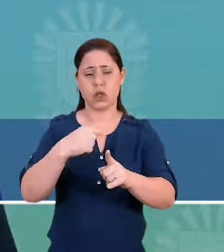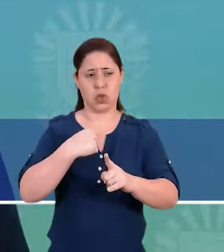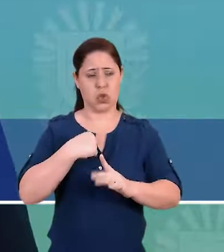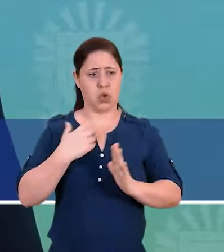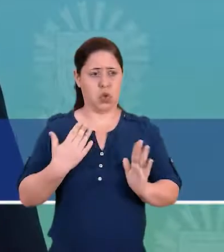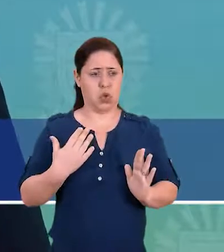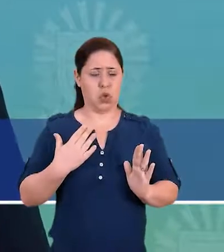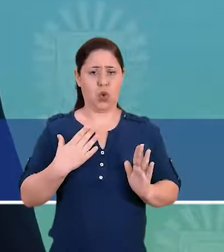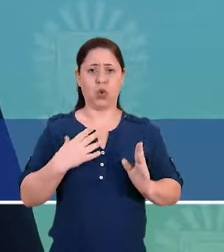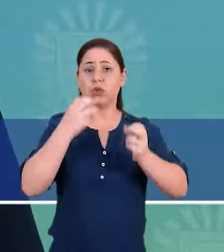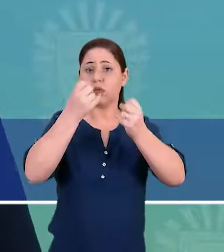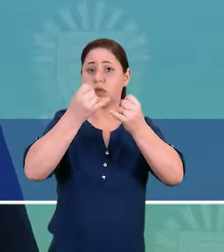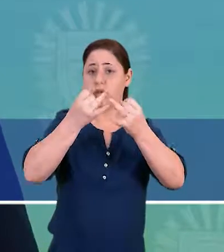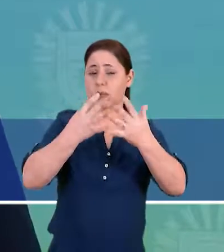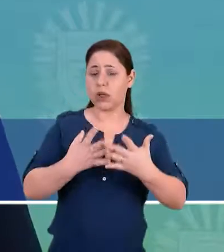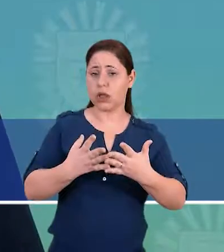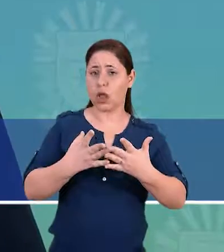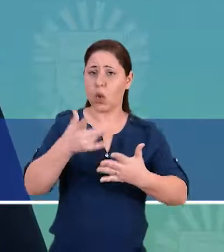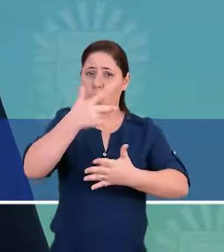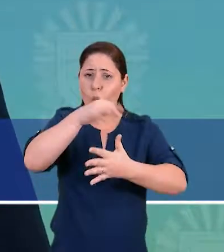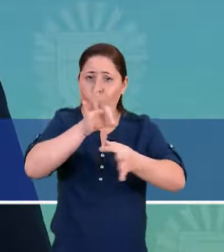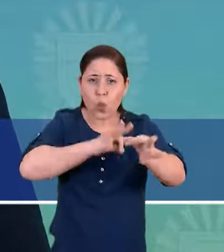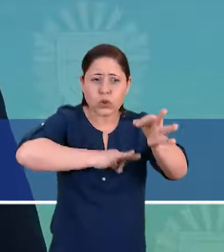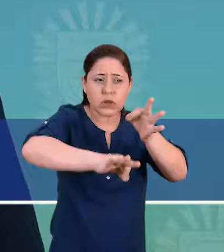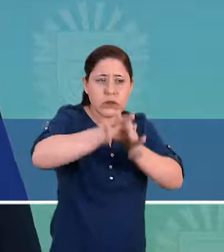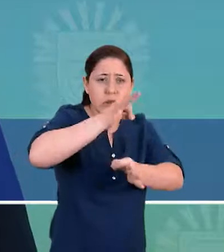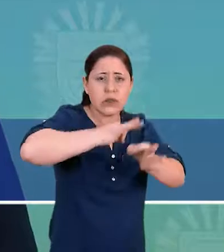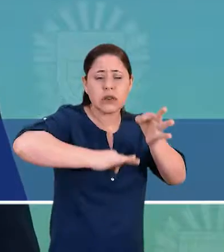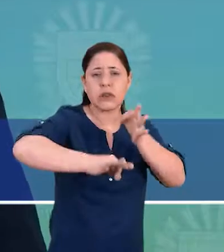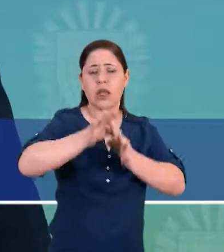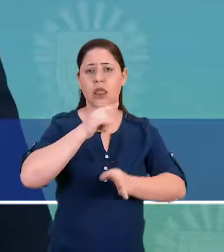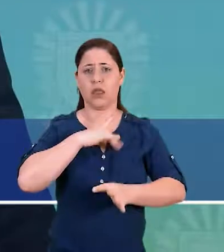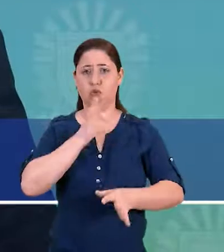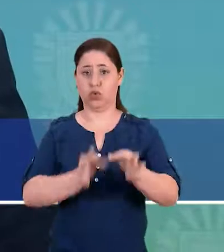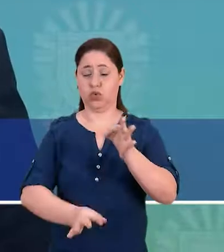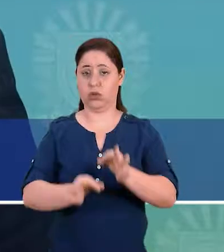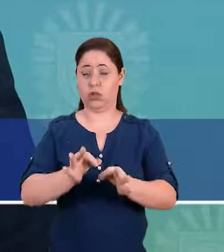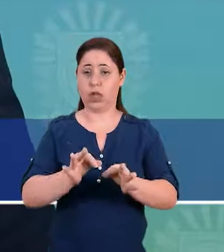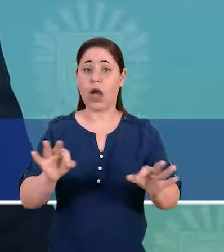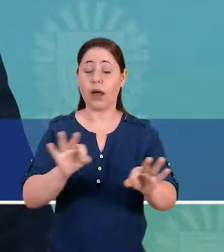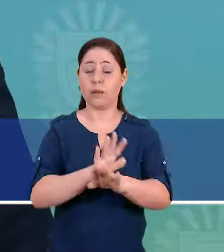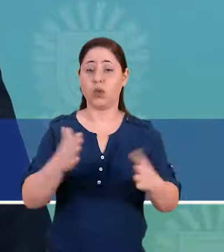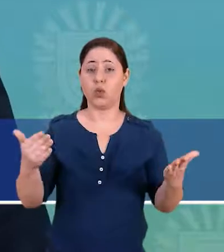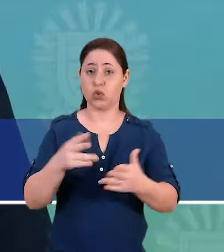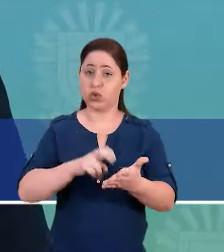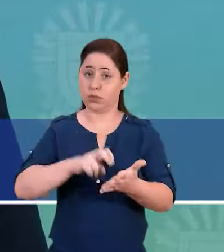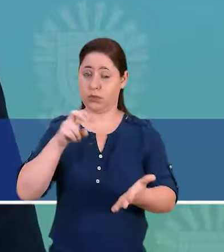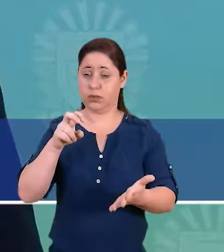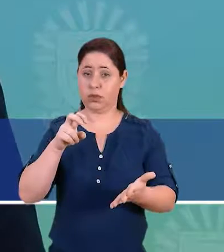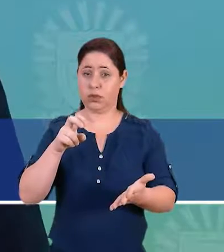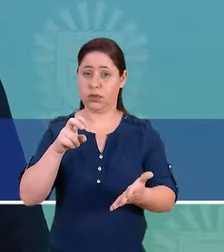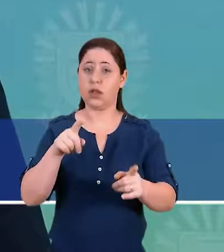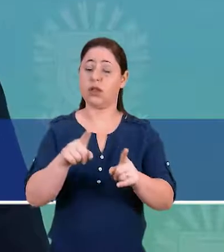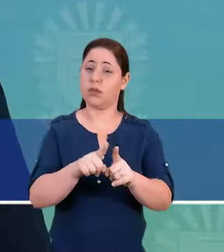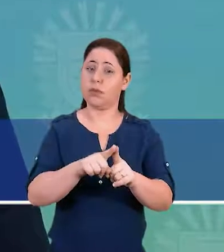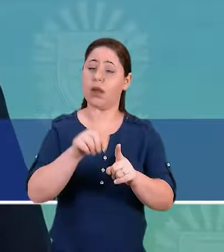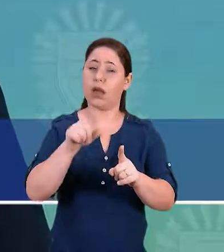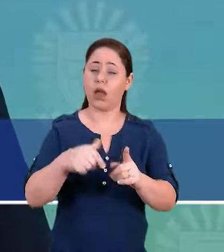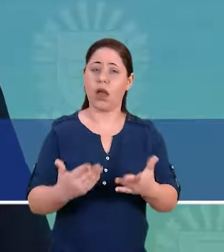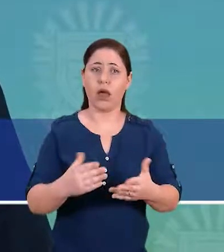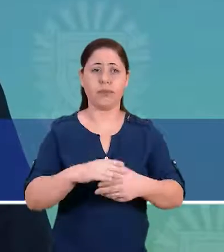Eu embasei bem e concluí até hoje, bem pela manhã isso, e